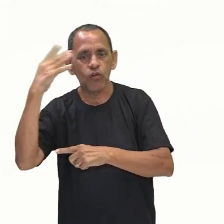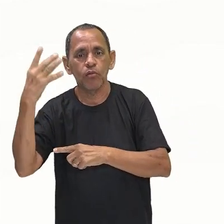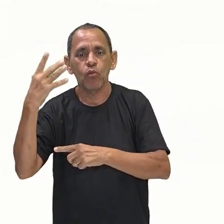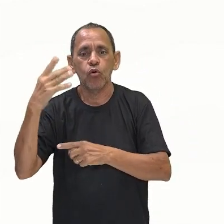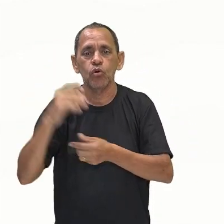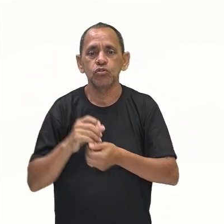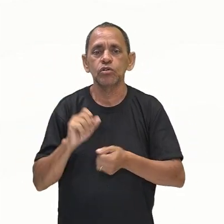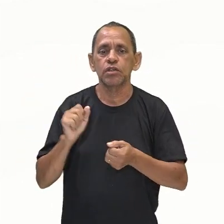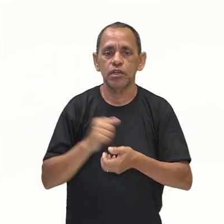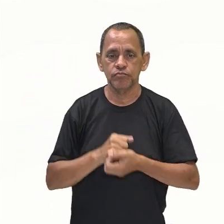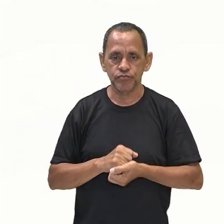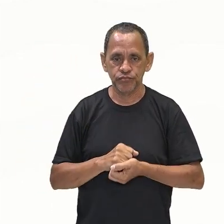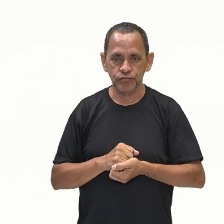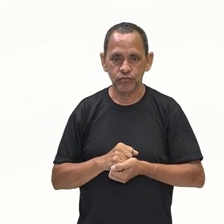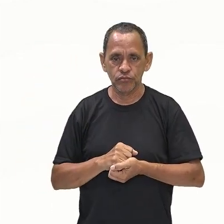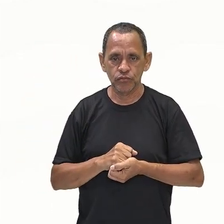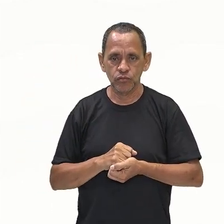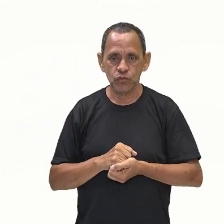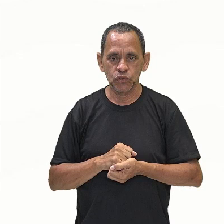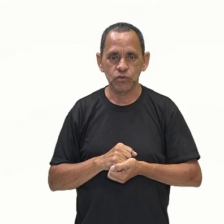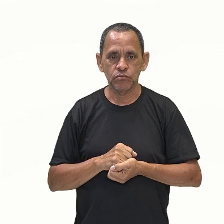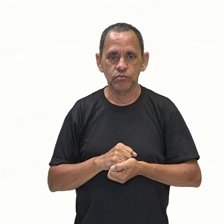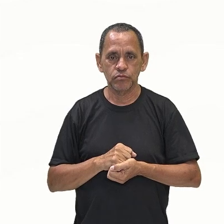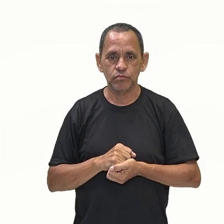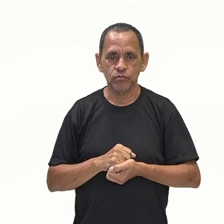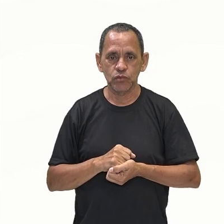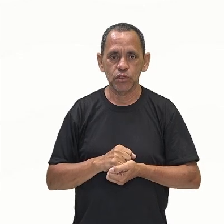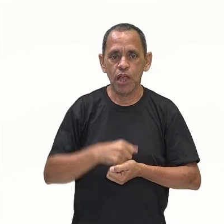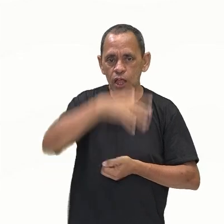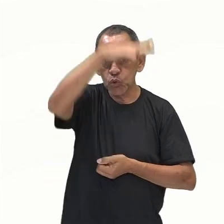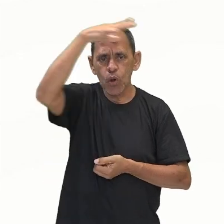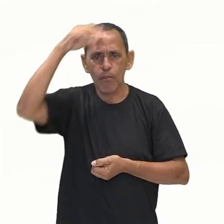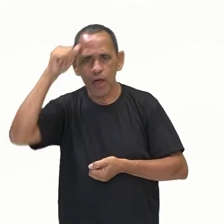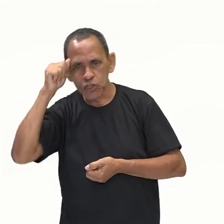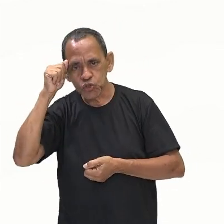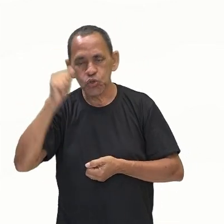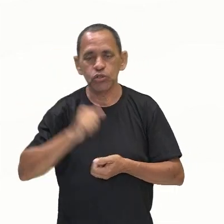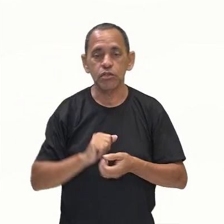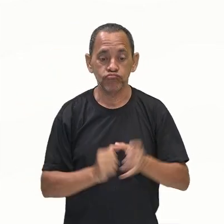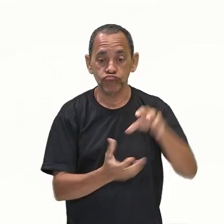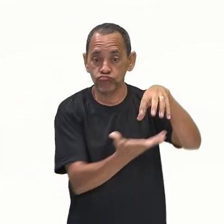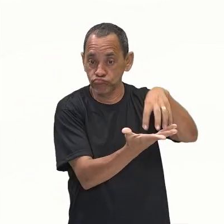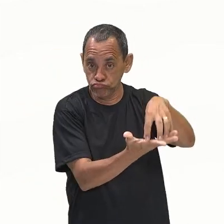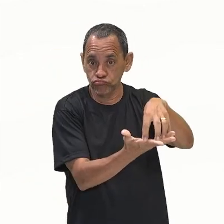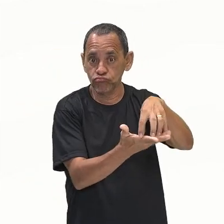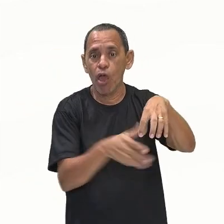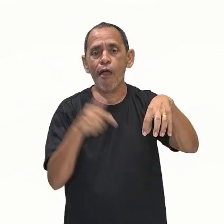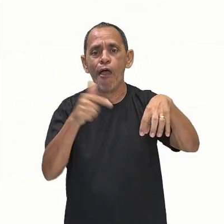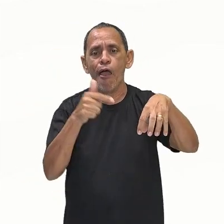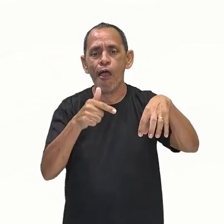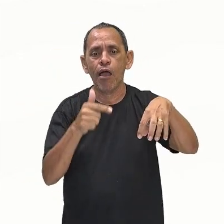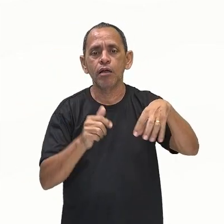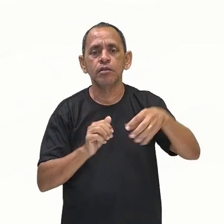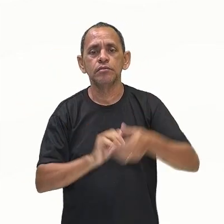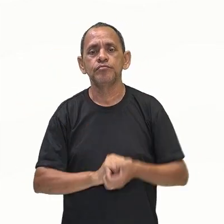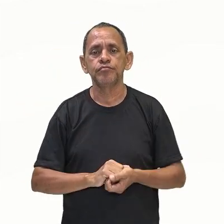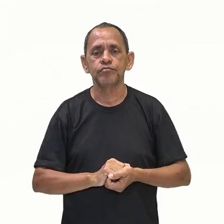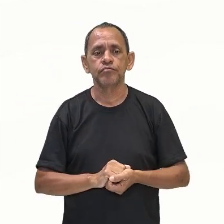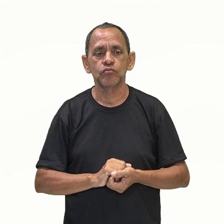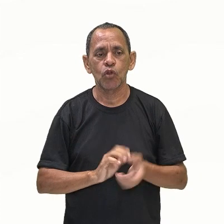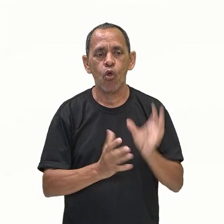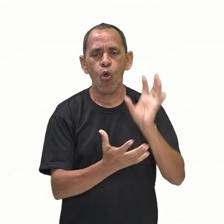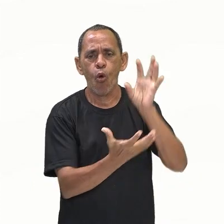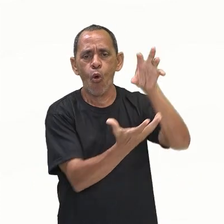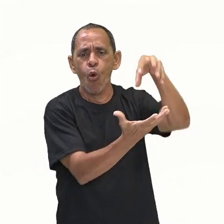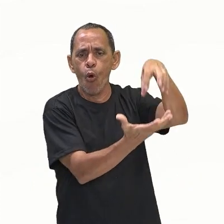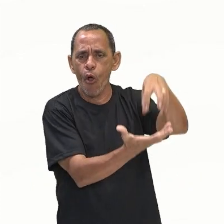a elevação da província, que na época era a Capitania de São José